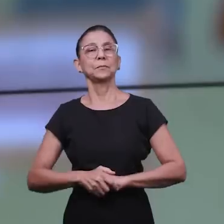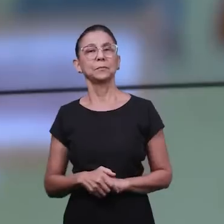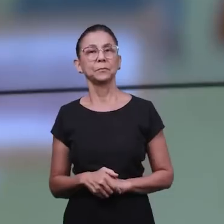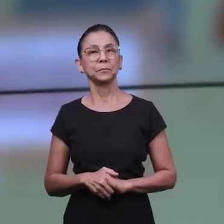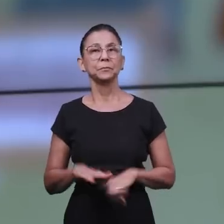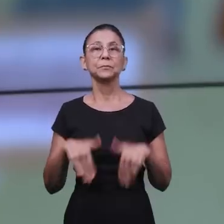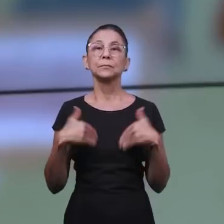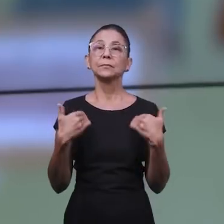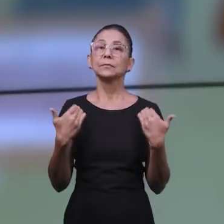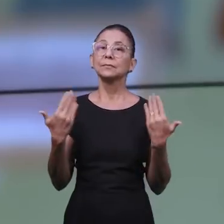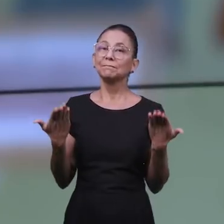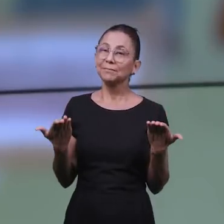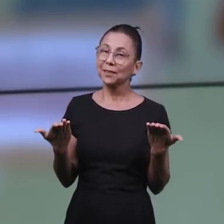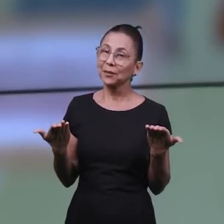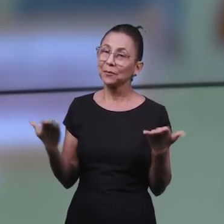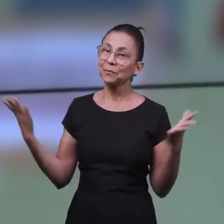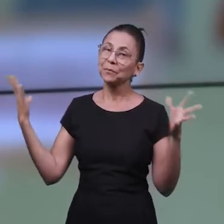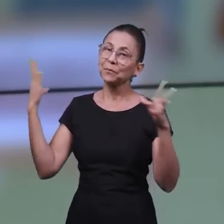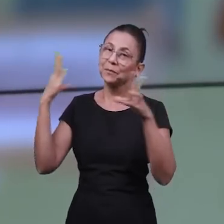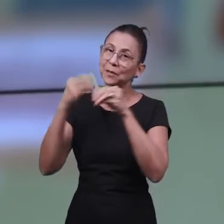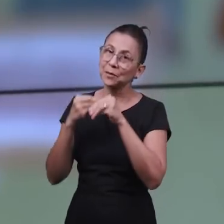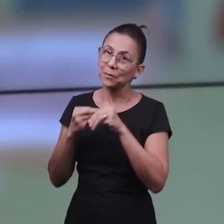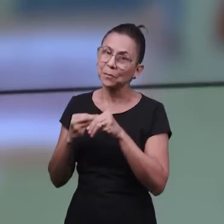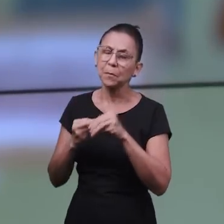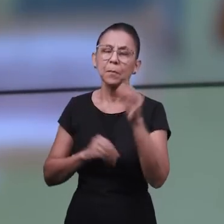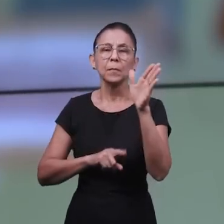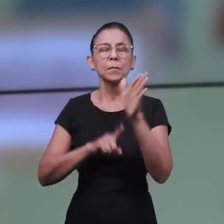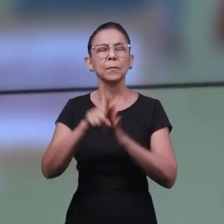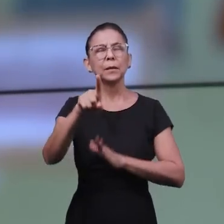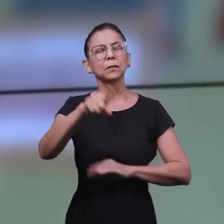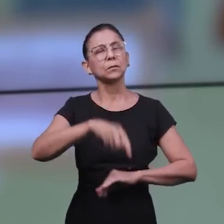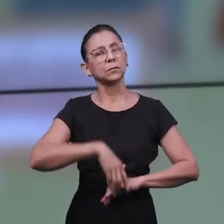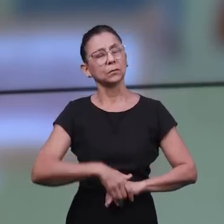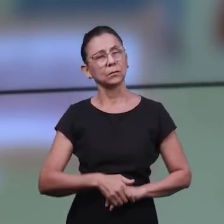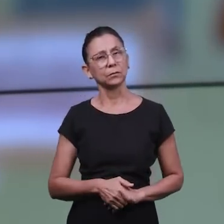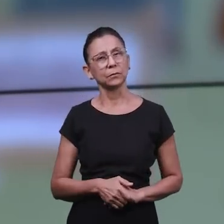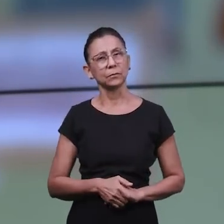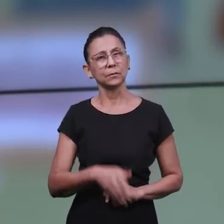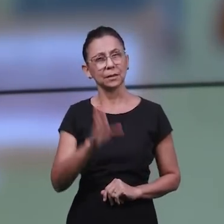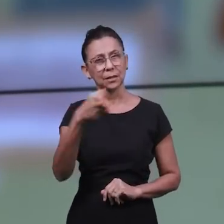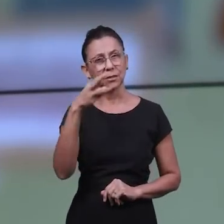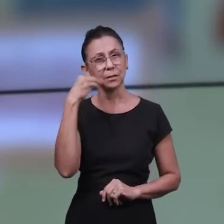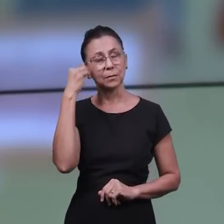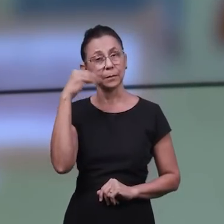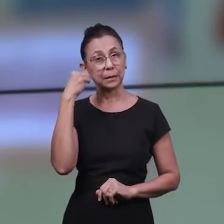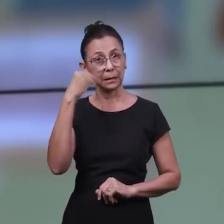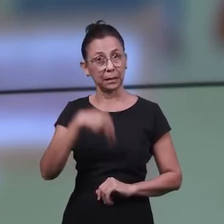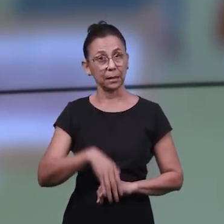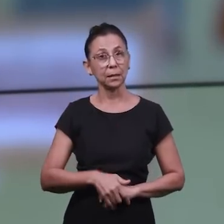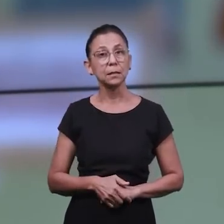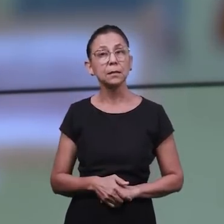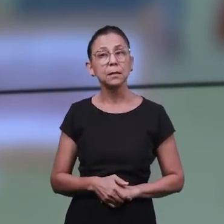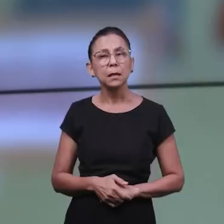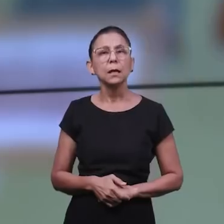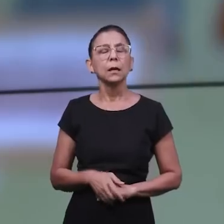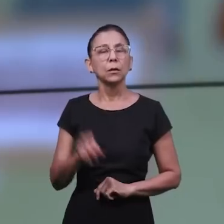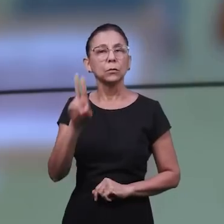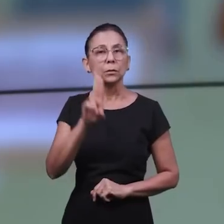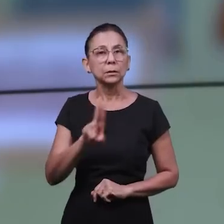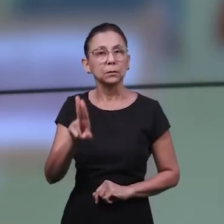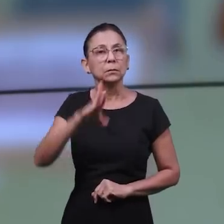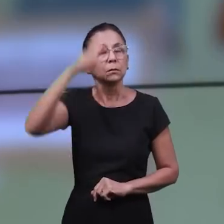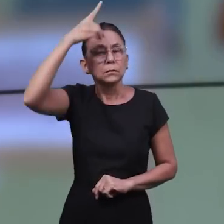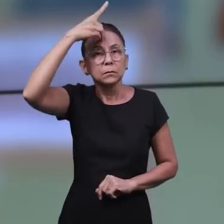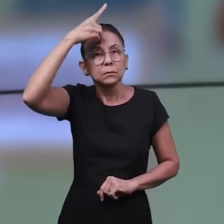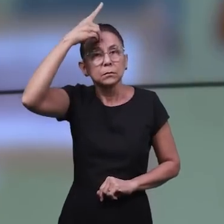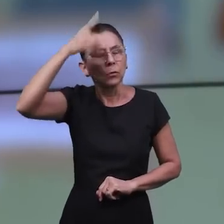Então, concluindo a nossa aula, eu pergunto a você: você já teve essa experiência? Já foi usado nos